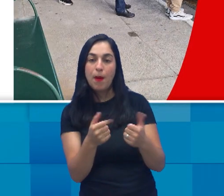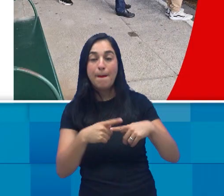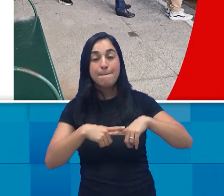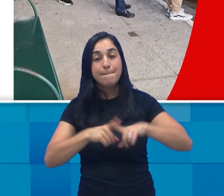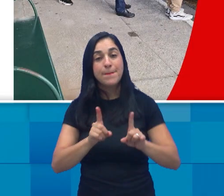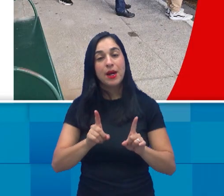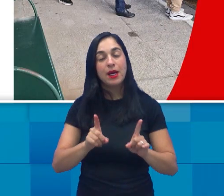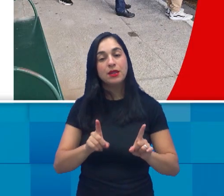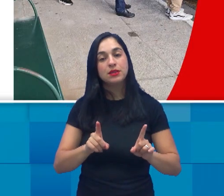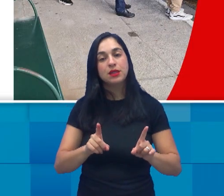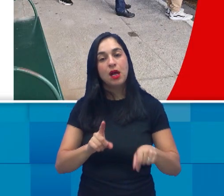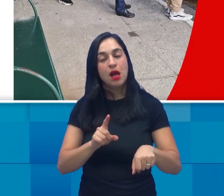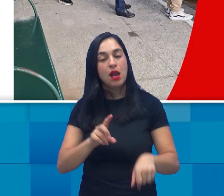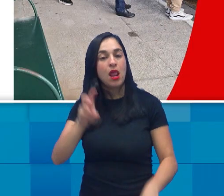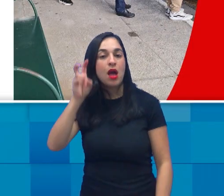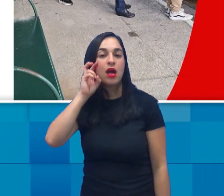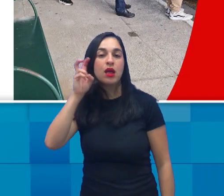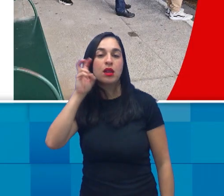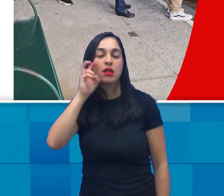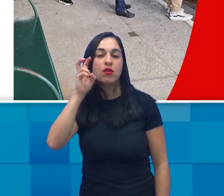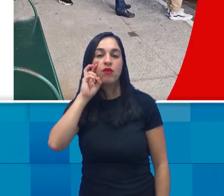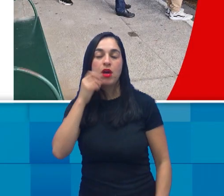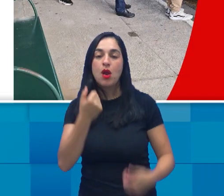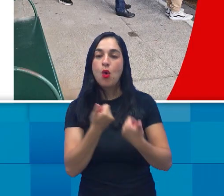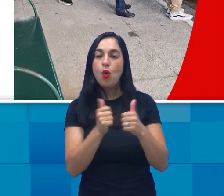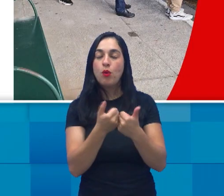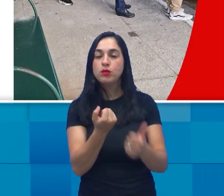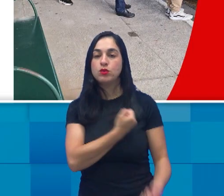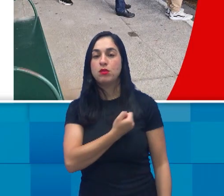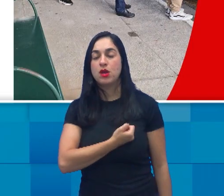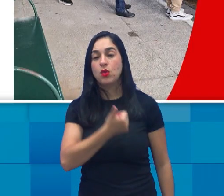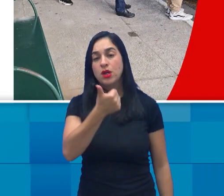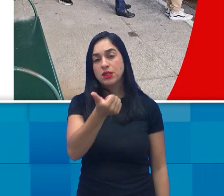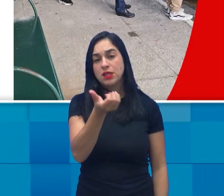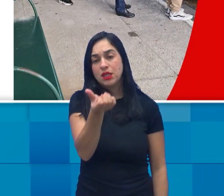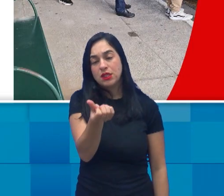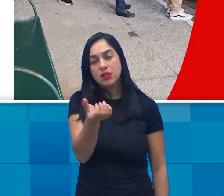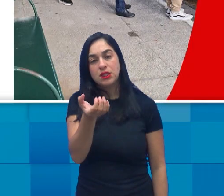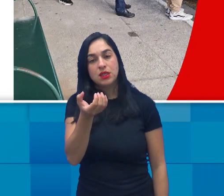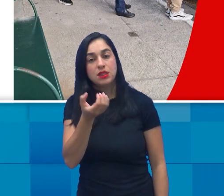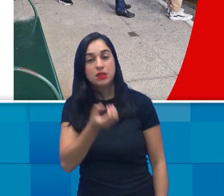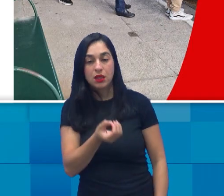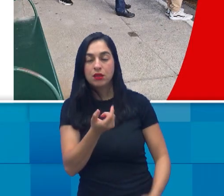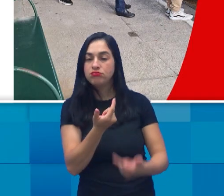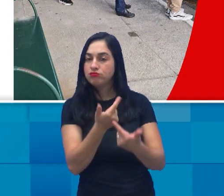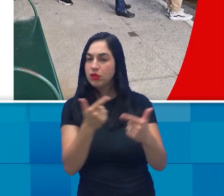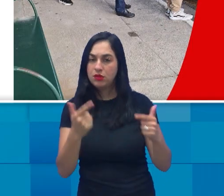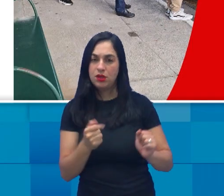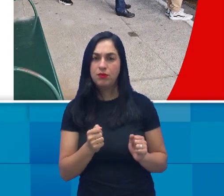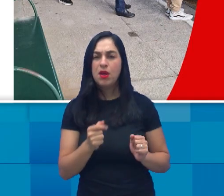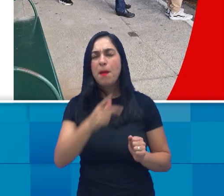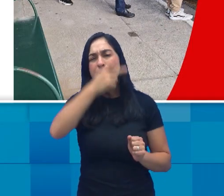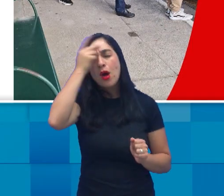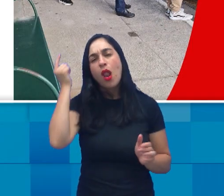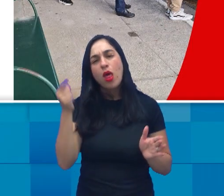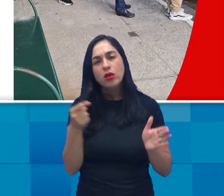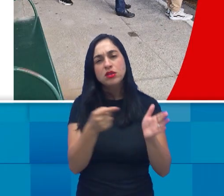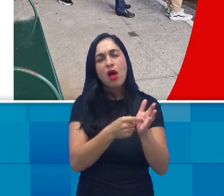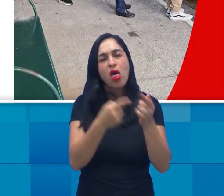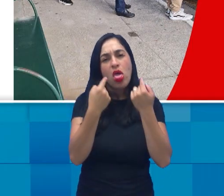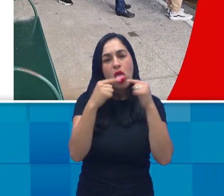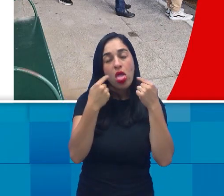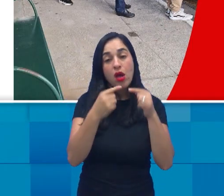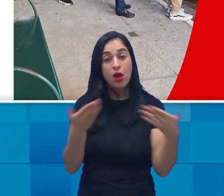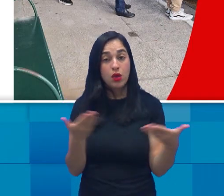ônibus 160 articulado, né? Então, nós recebemos vídeos, denúncias, e hoje de manhã eu estive